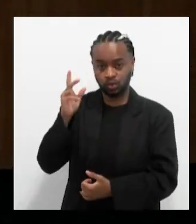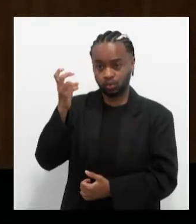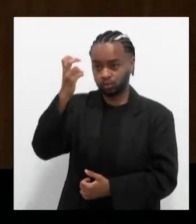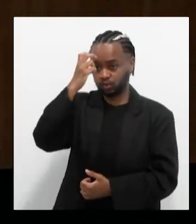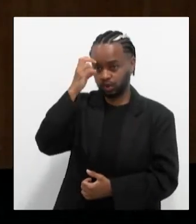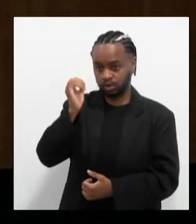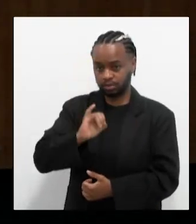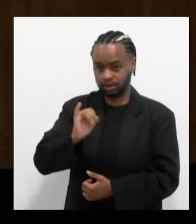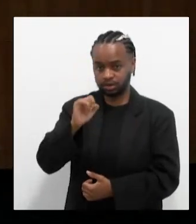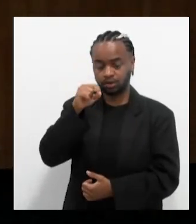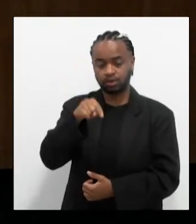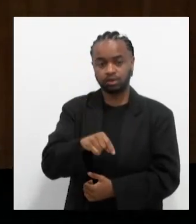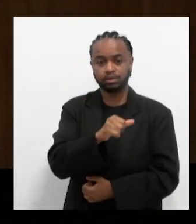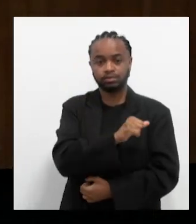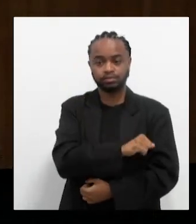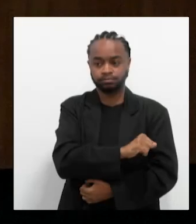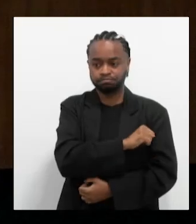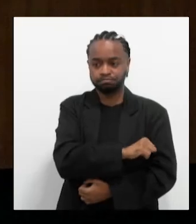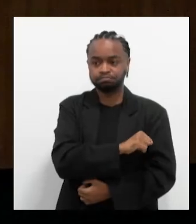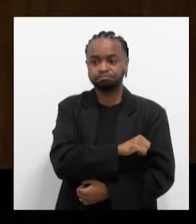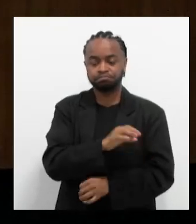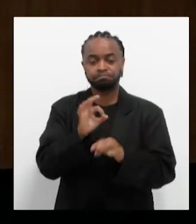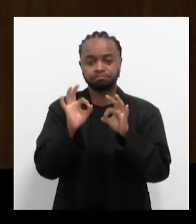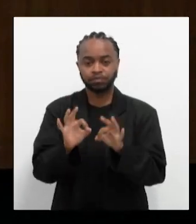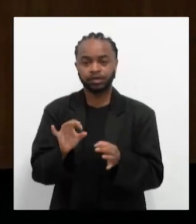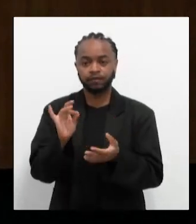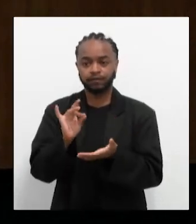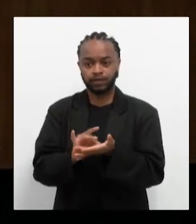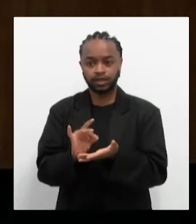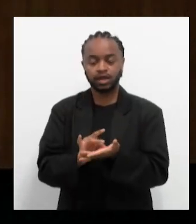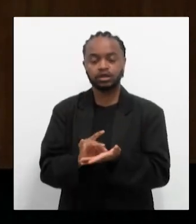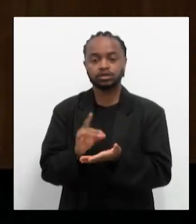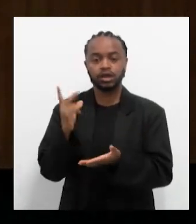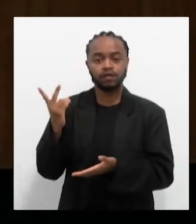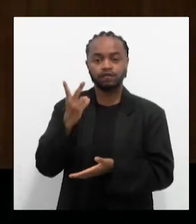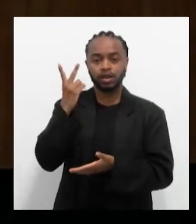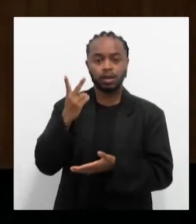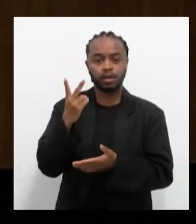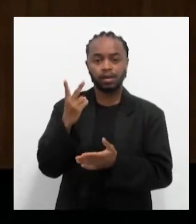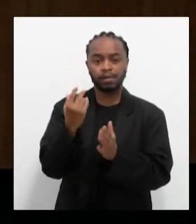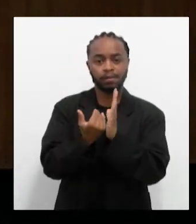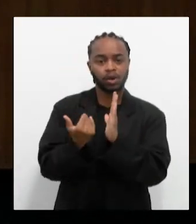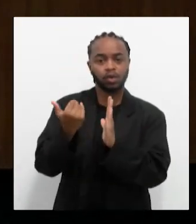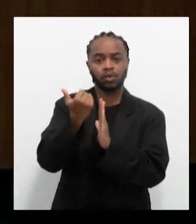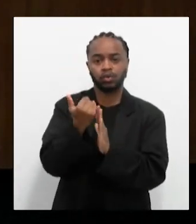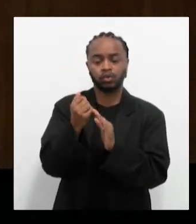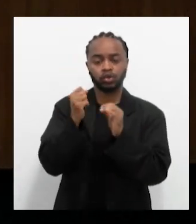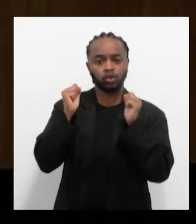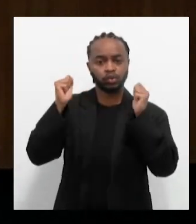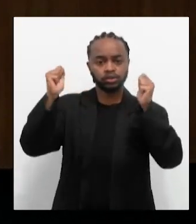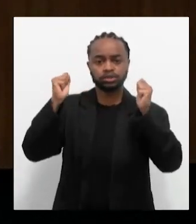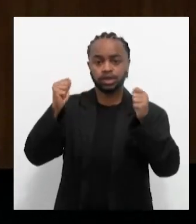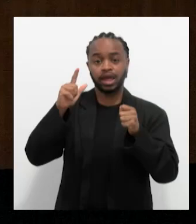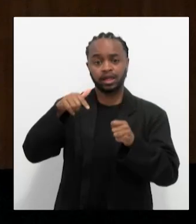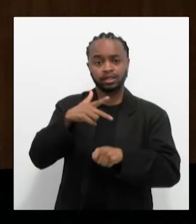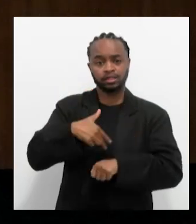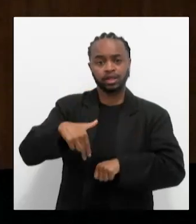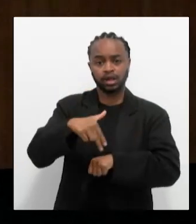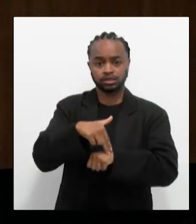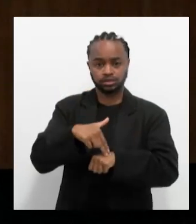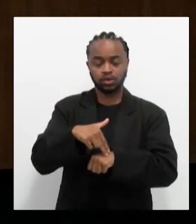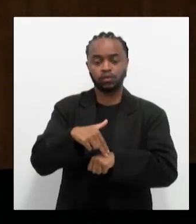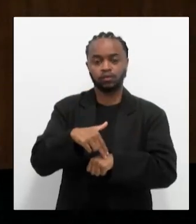e imaterial do Estado do Rio de Janeiro, é fazer jus à maior torcida, que é uma nação, a nação